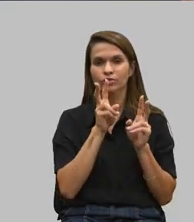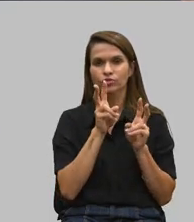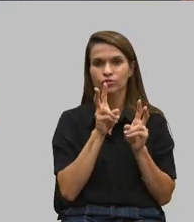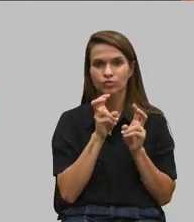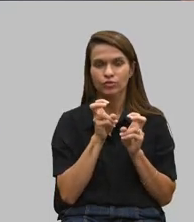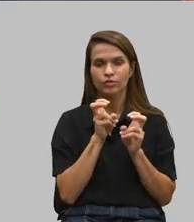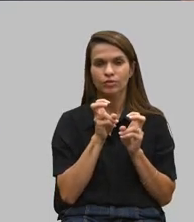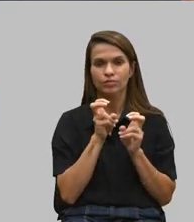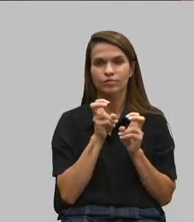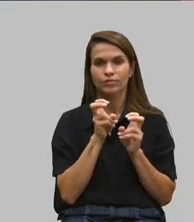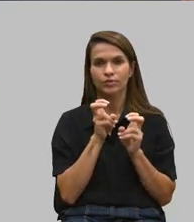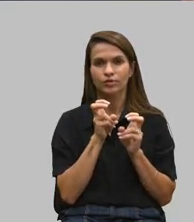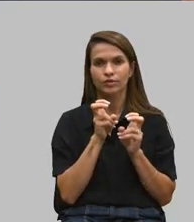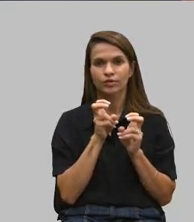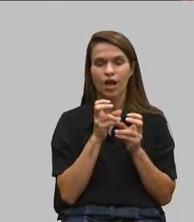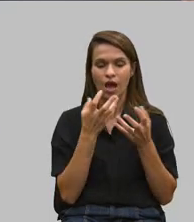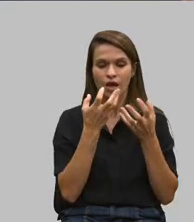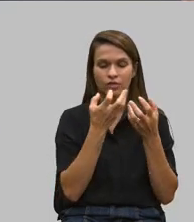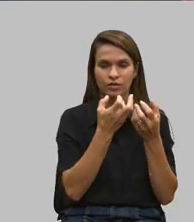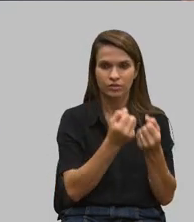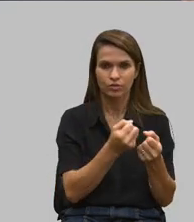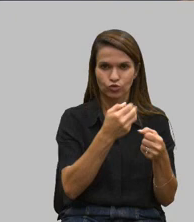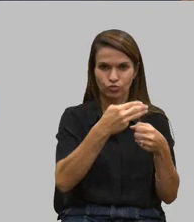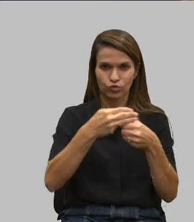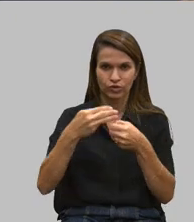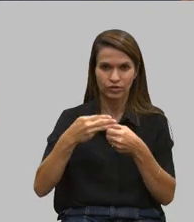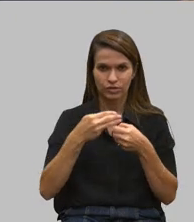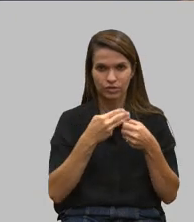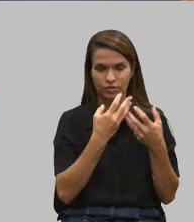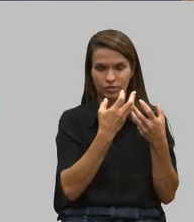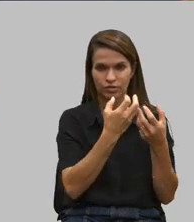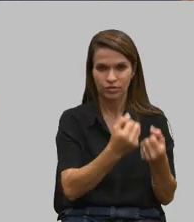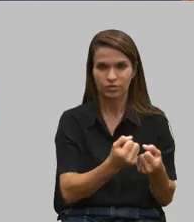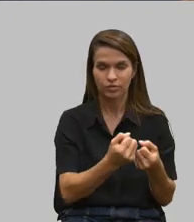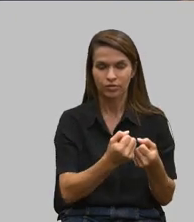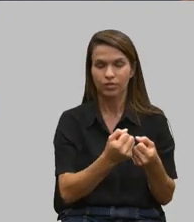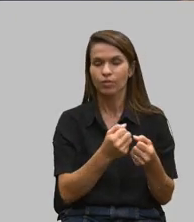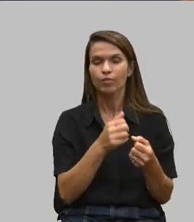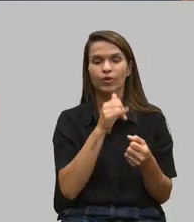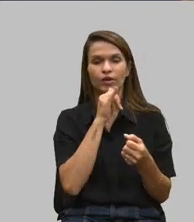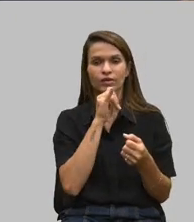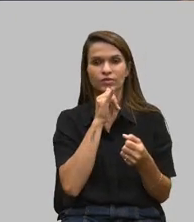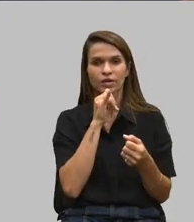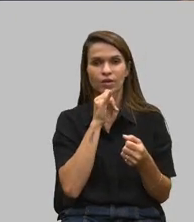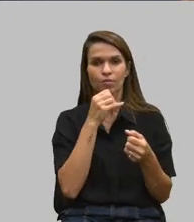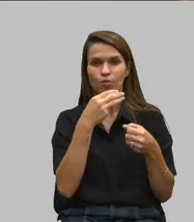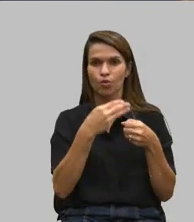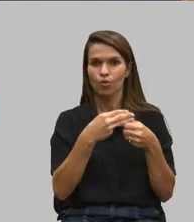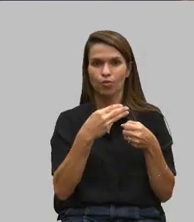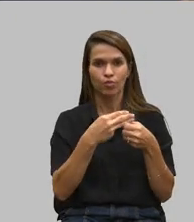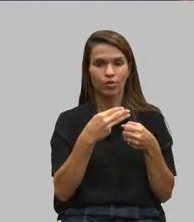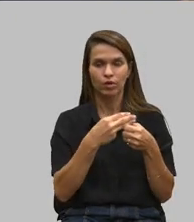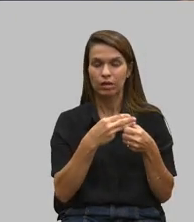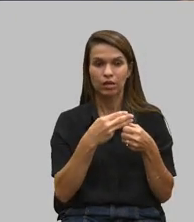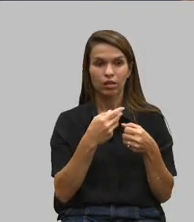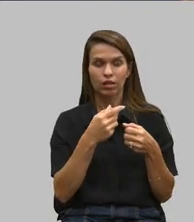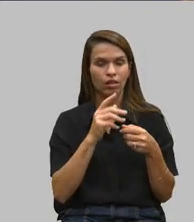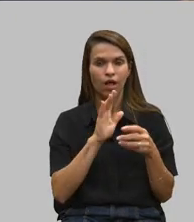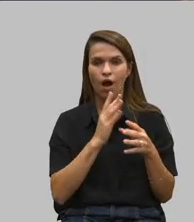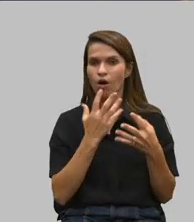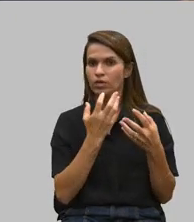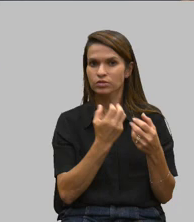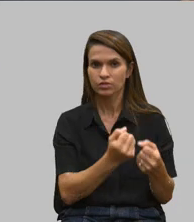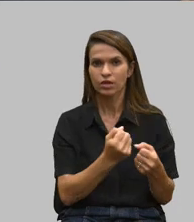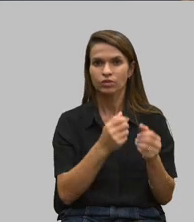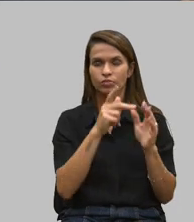questão da Adesão dos Municípios caso os municípios não adiram né ao projeto a